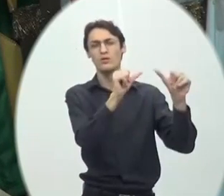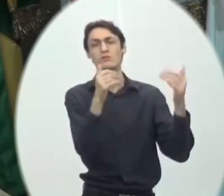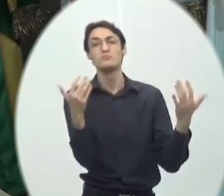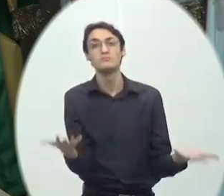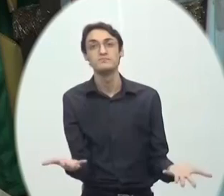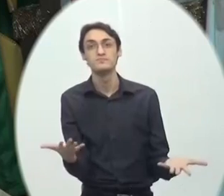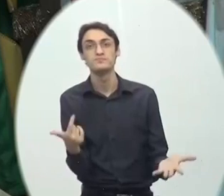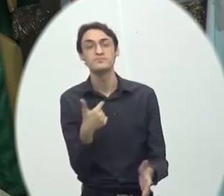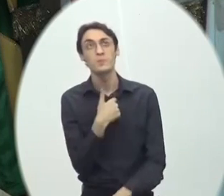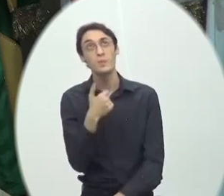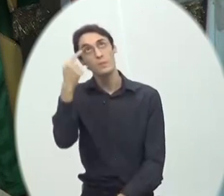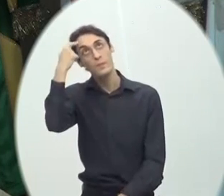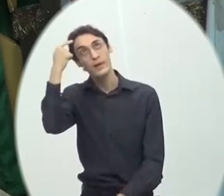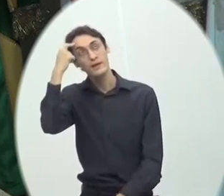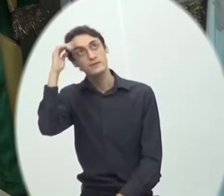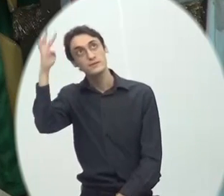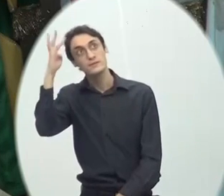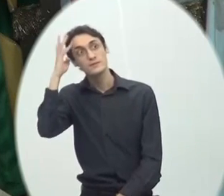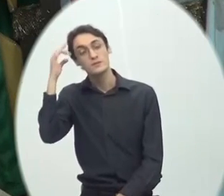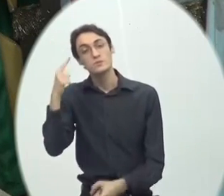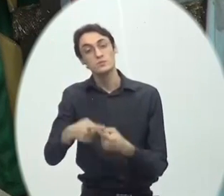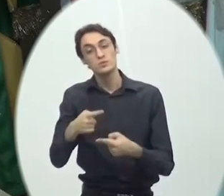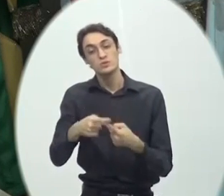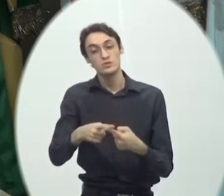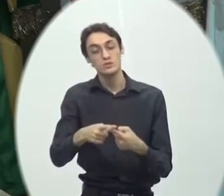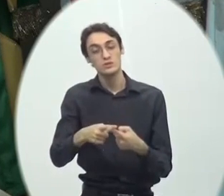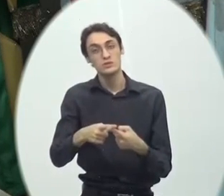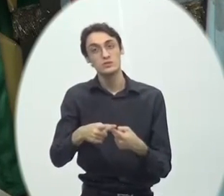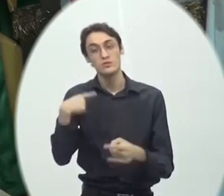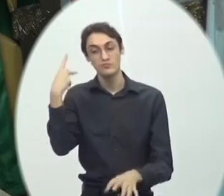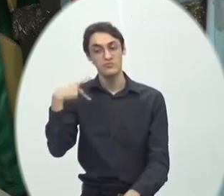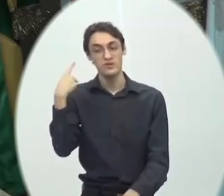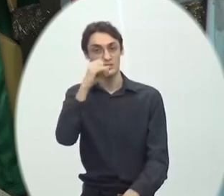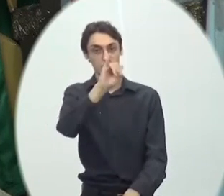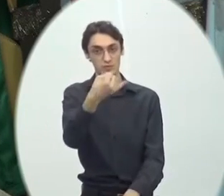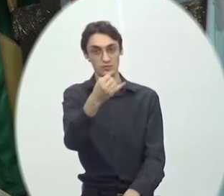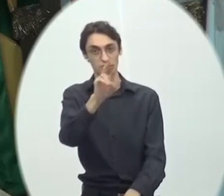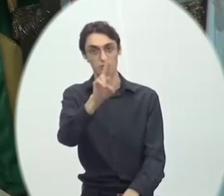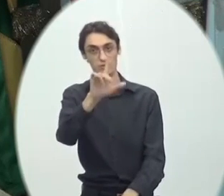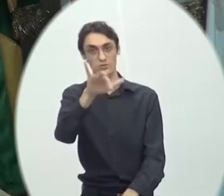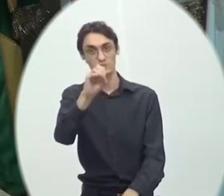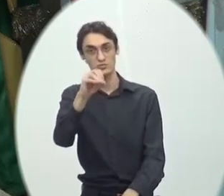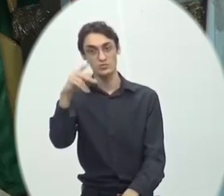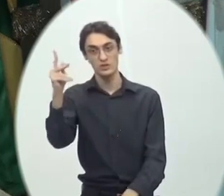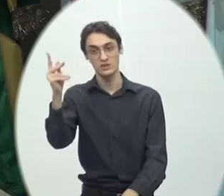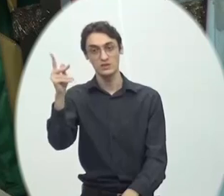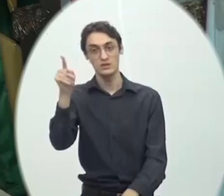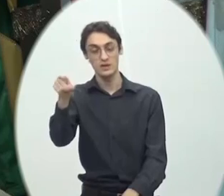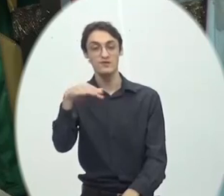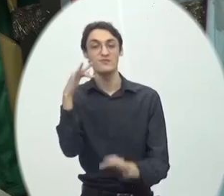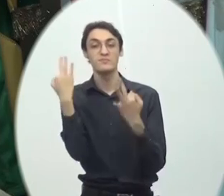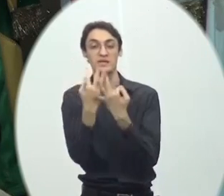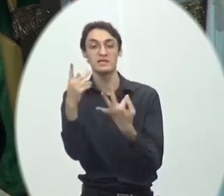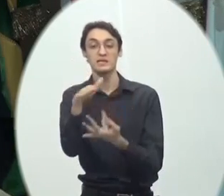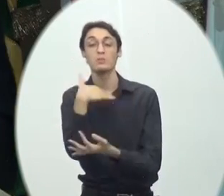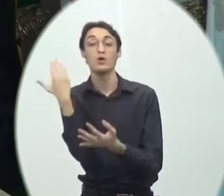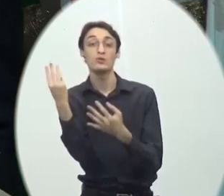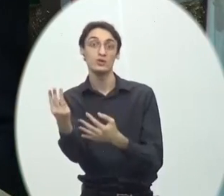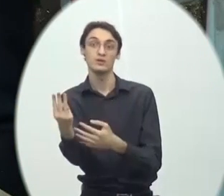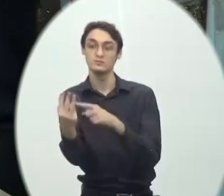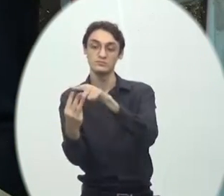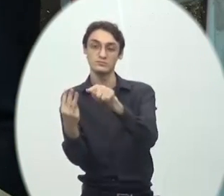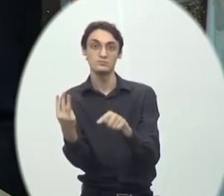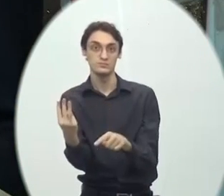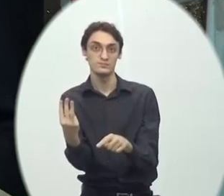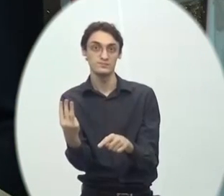eu temo isso porque o nosso vereador aqui, o Júlio Kaminski, perdeu 3 da sua família. Então, esse